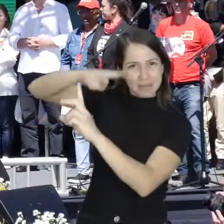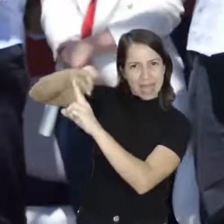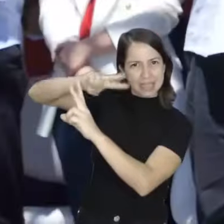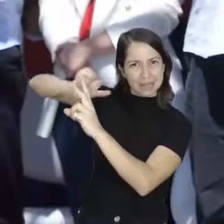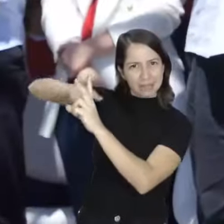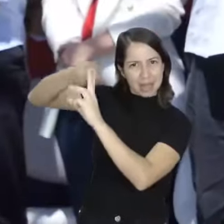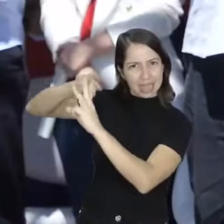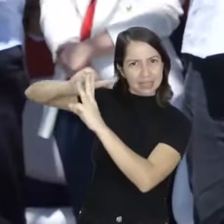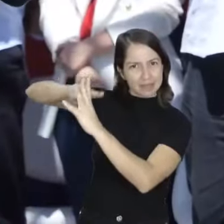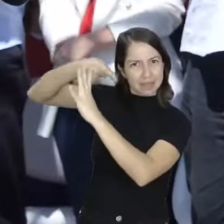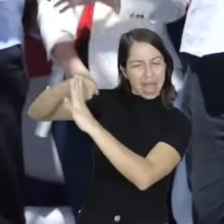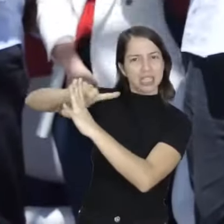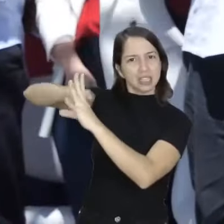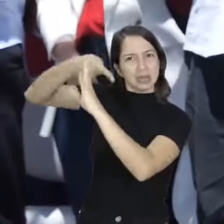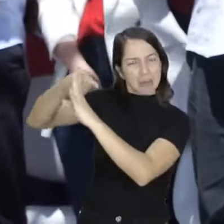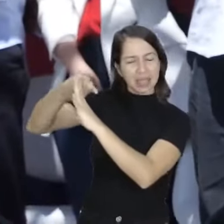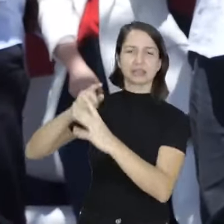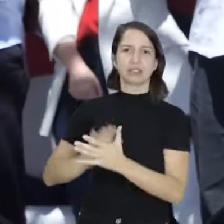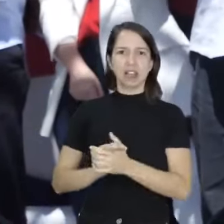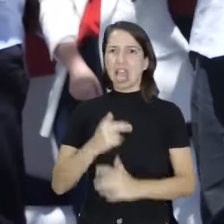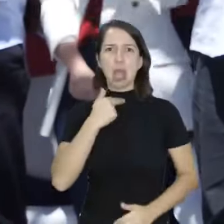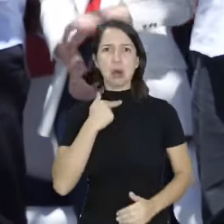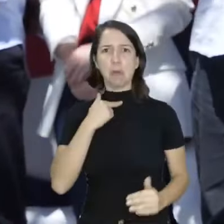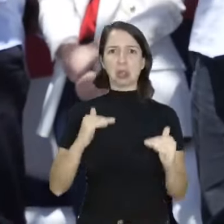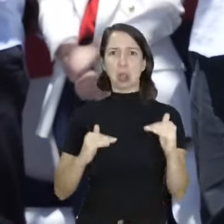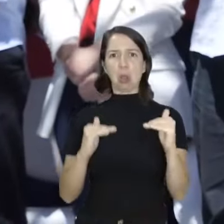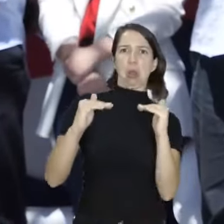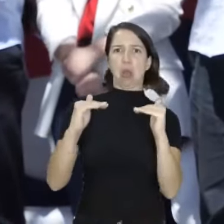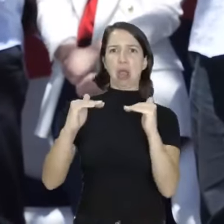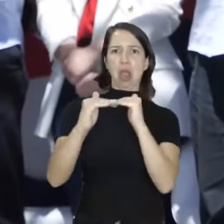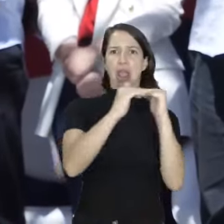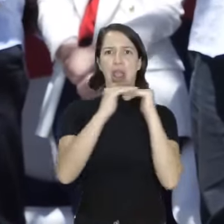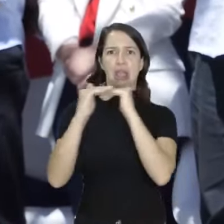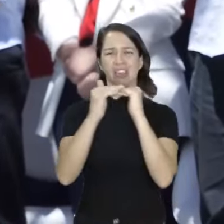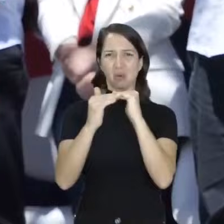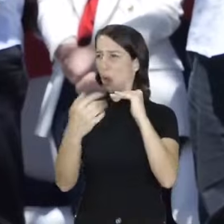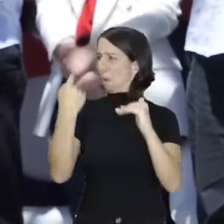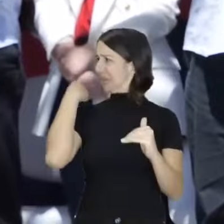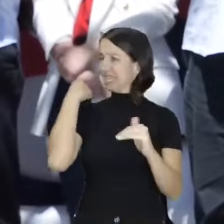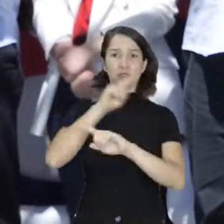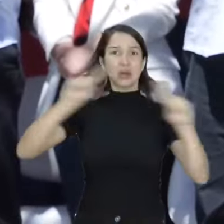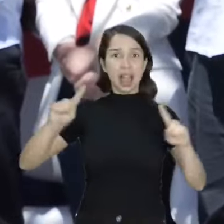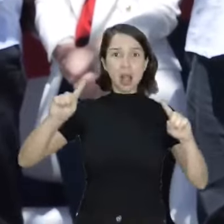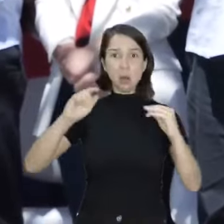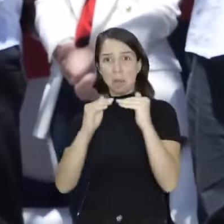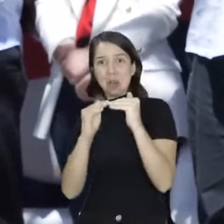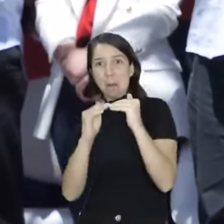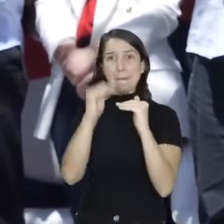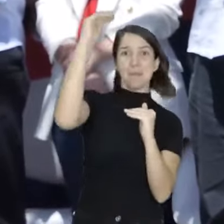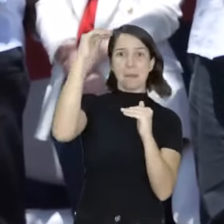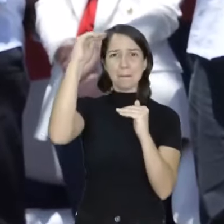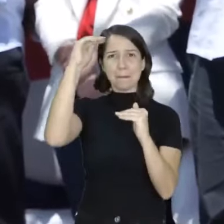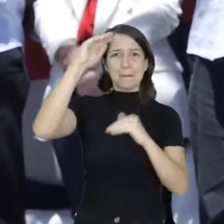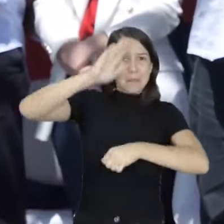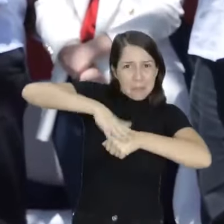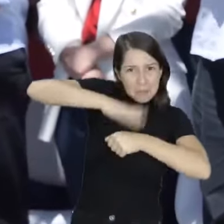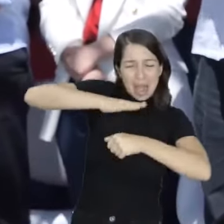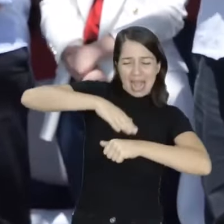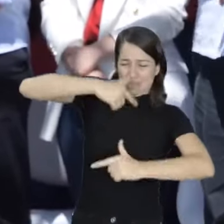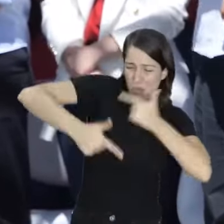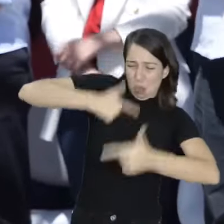menos. Vocês percebem que o meu compromisso é muito sério. Eu tenho que fazer mais. Porque senão vocês vão me ver